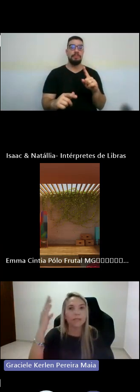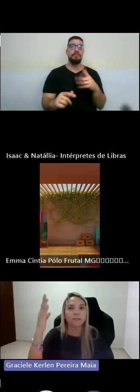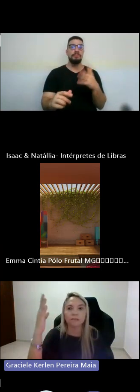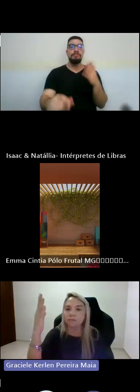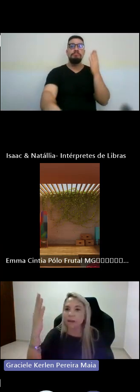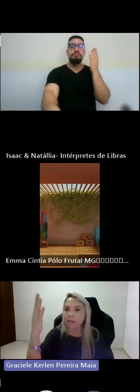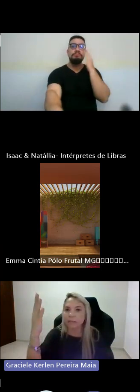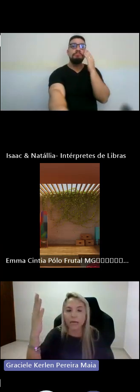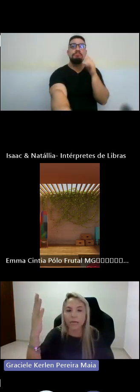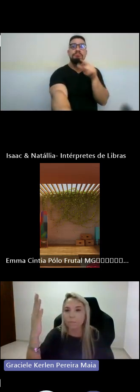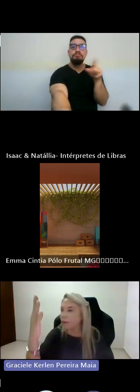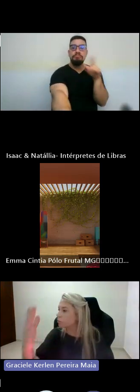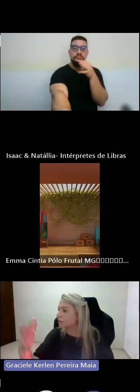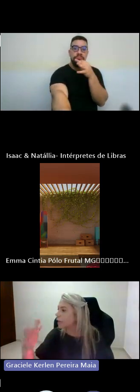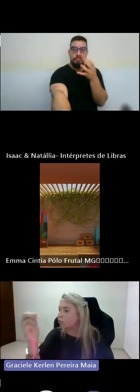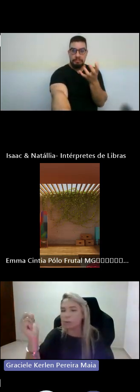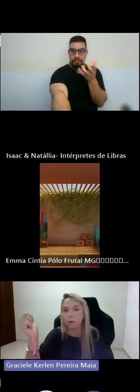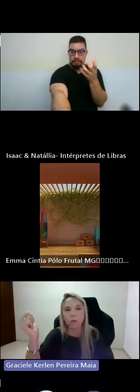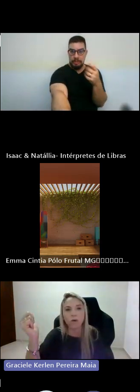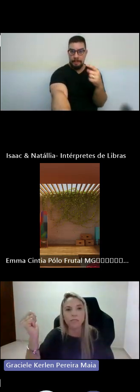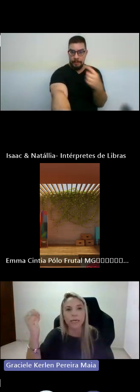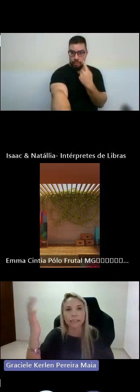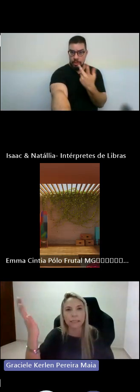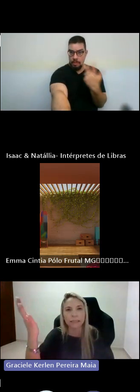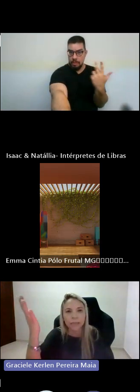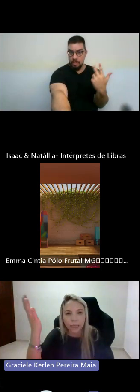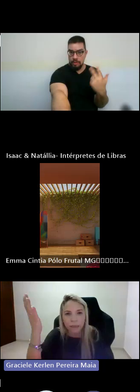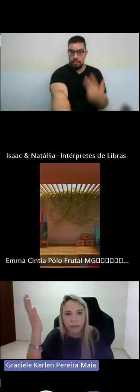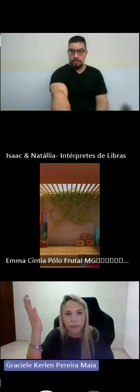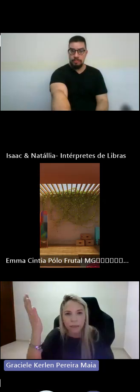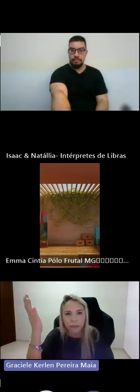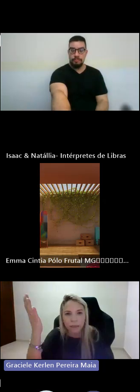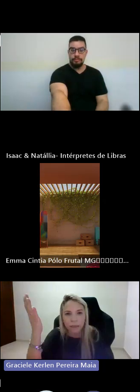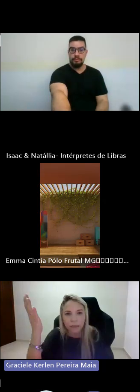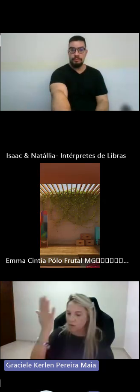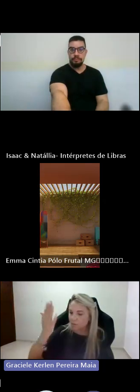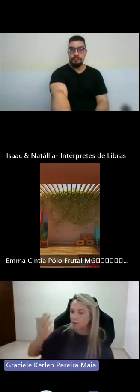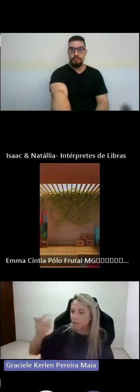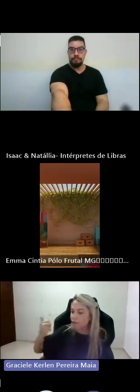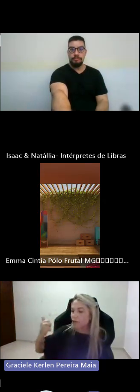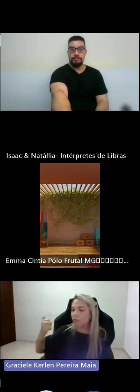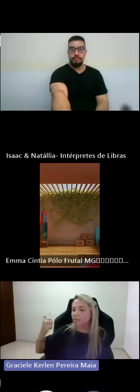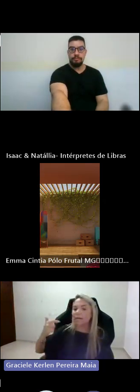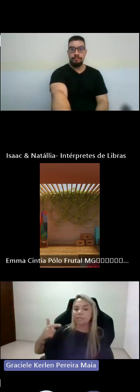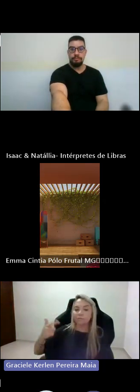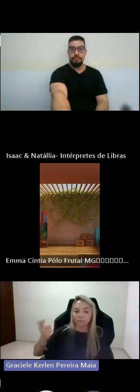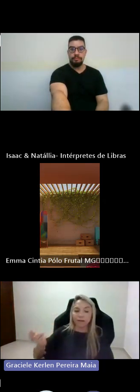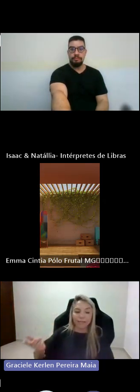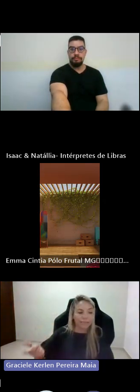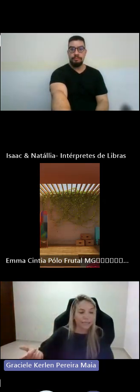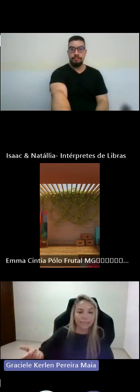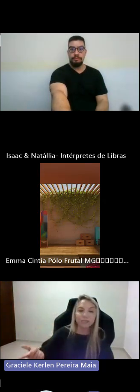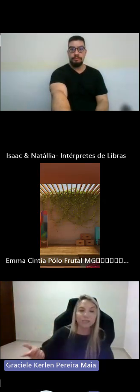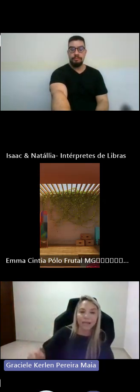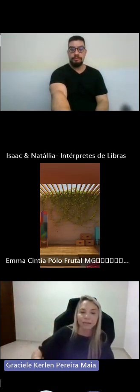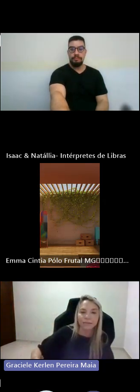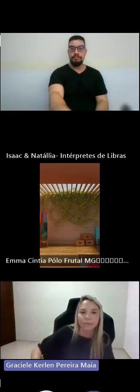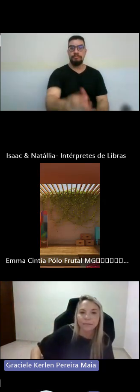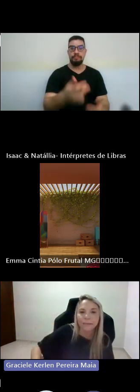com vocês. Vocês querem perguntar alguma coisa, acrescentar, por favor? Porque eu vou tirar os slides e vou falar